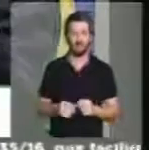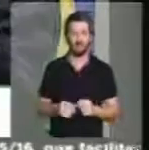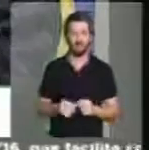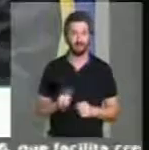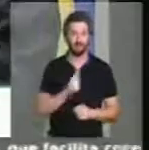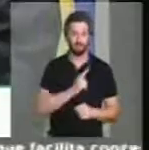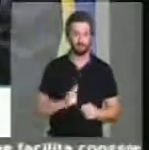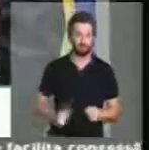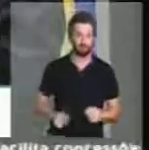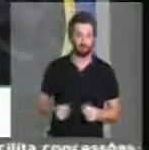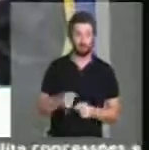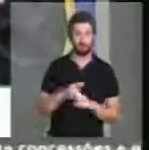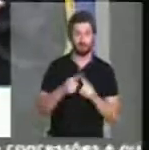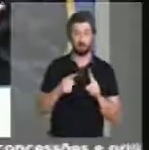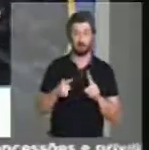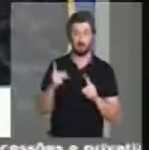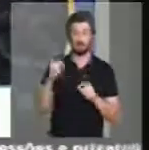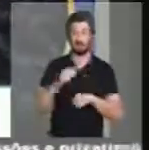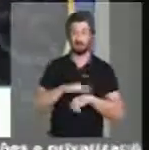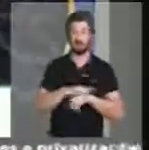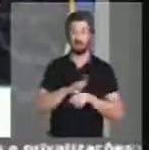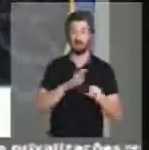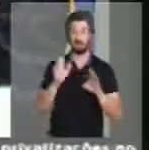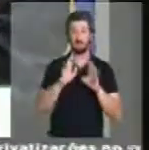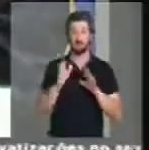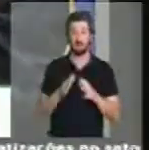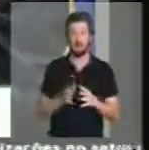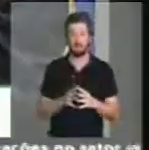dos quais mais da metade na interinidade,